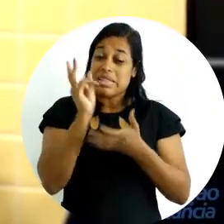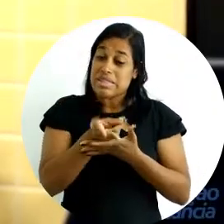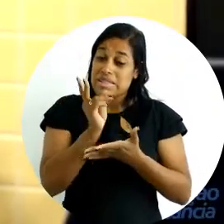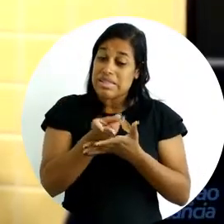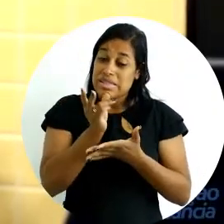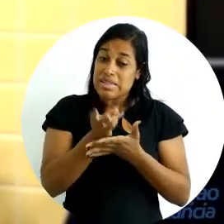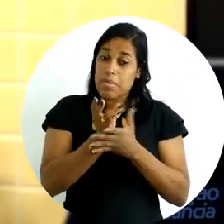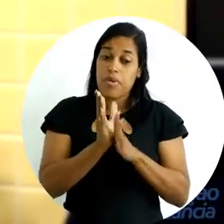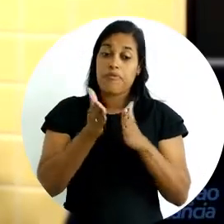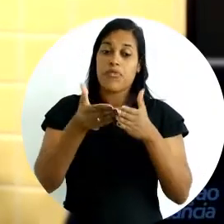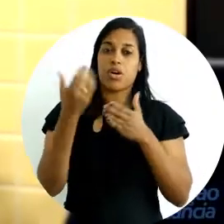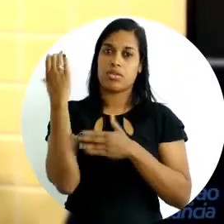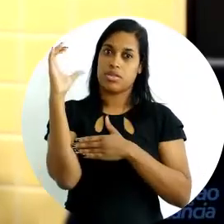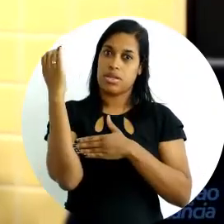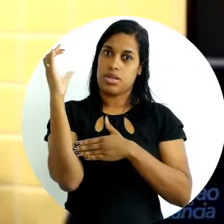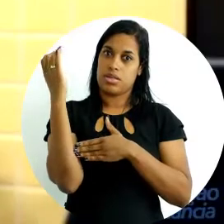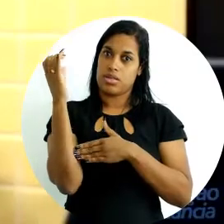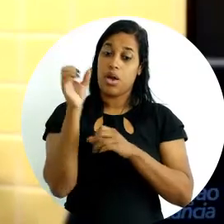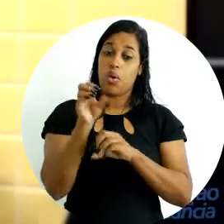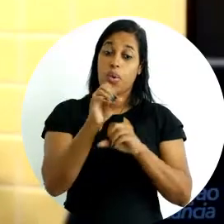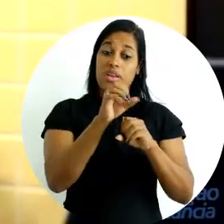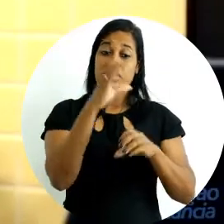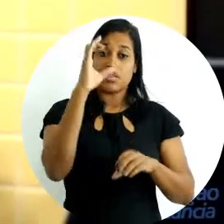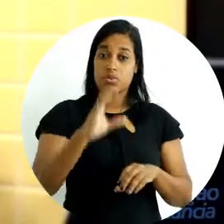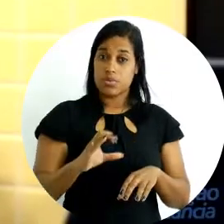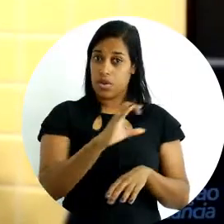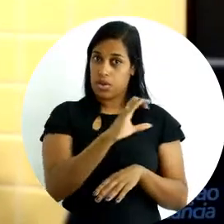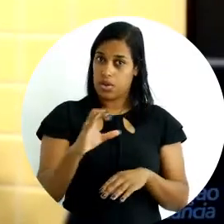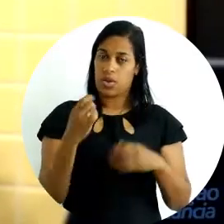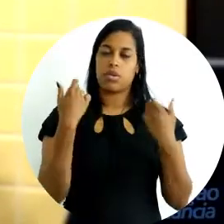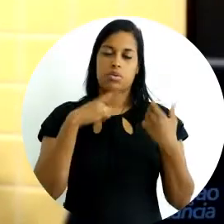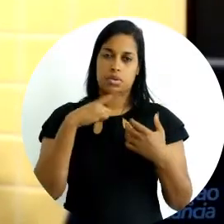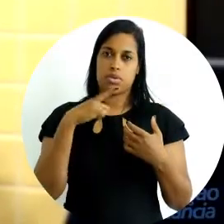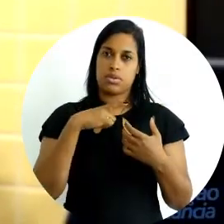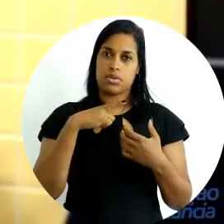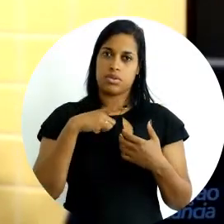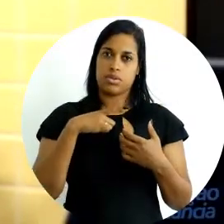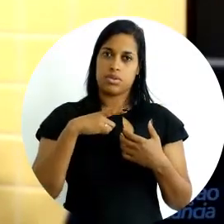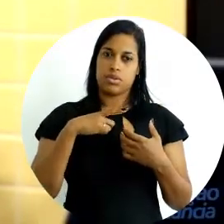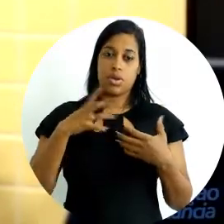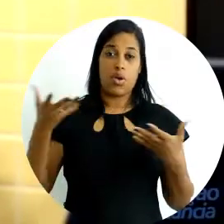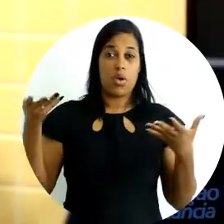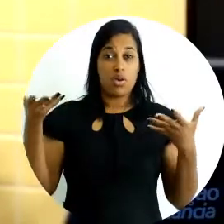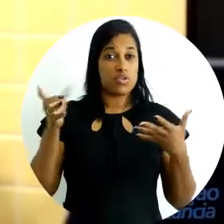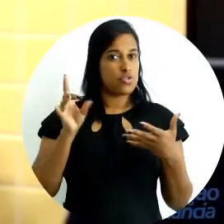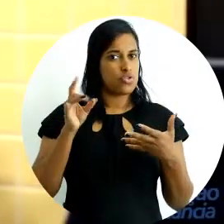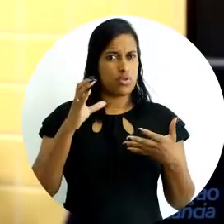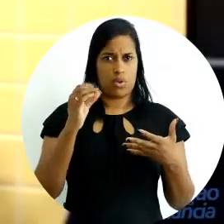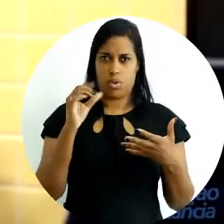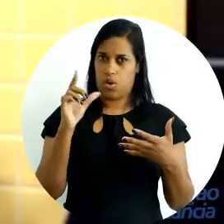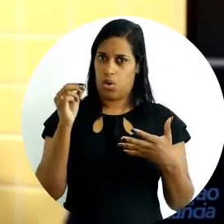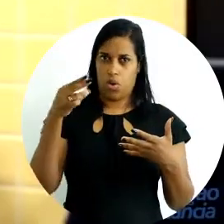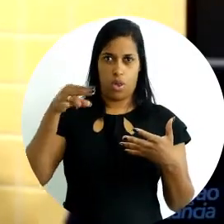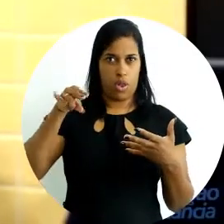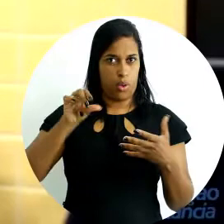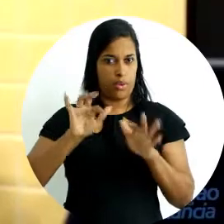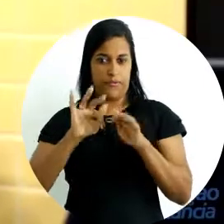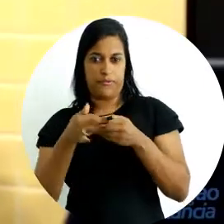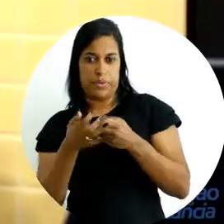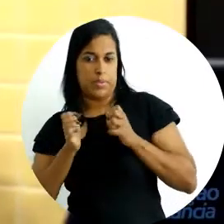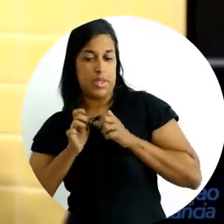nas ciências. Como o ensino jesuíta, que era hegemônico não só na